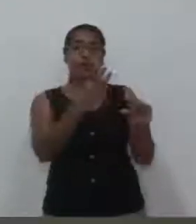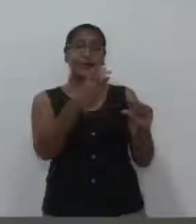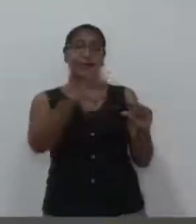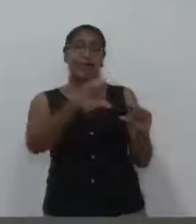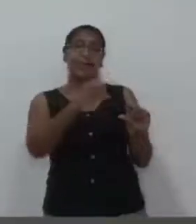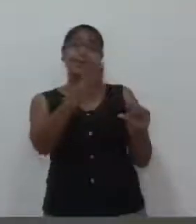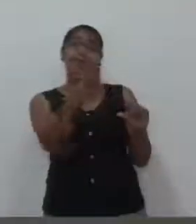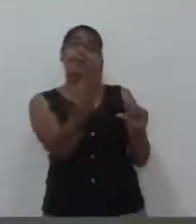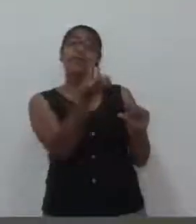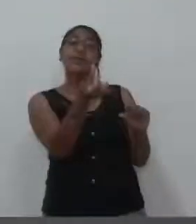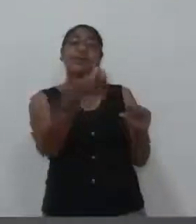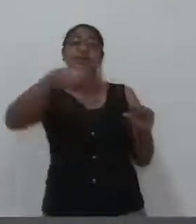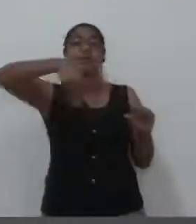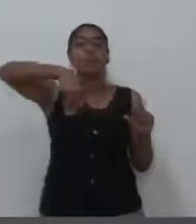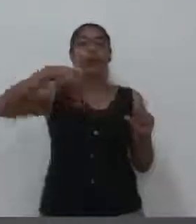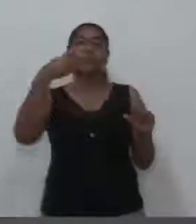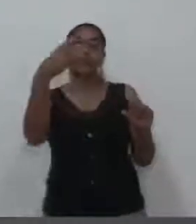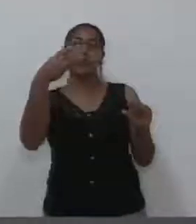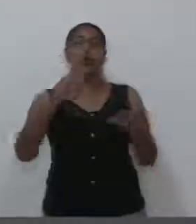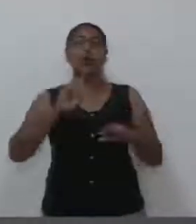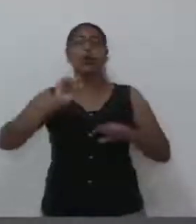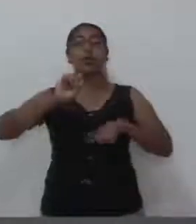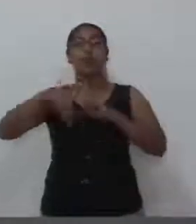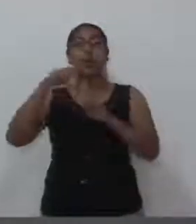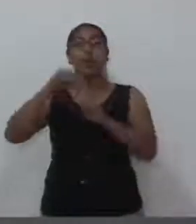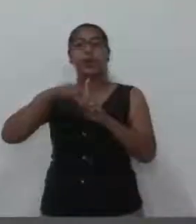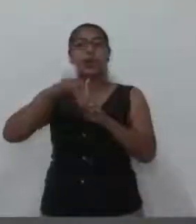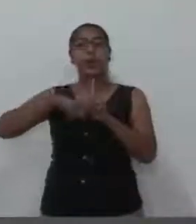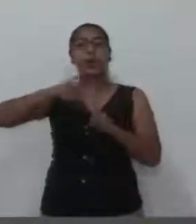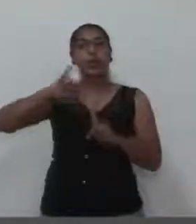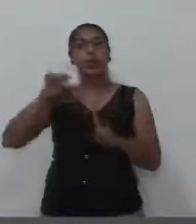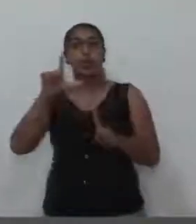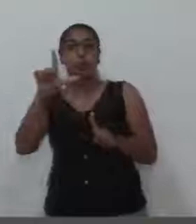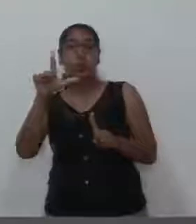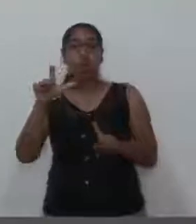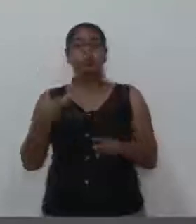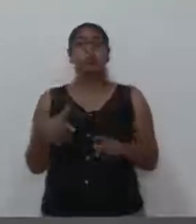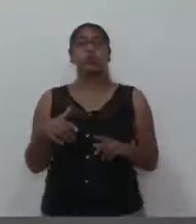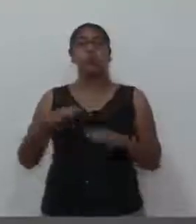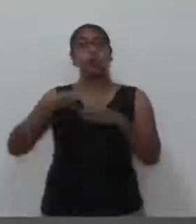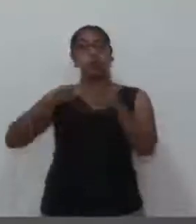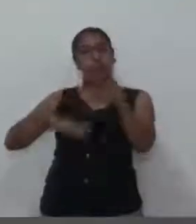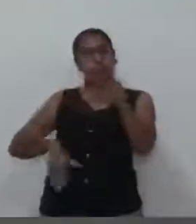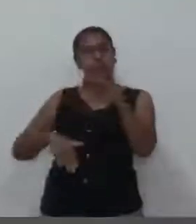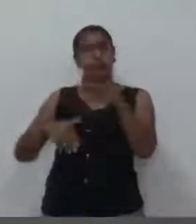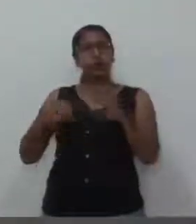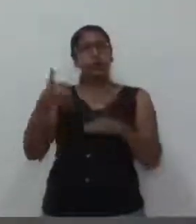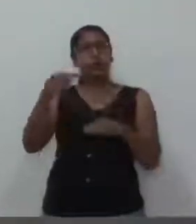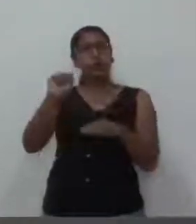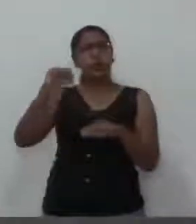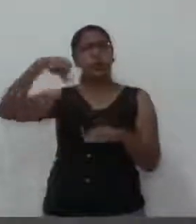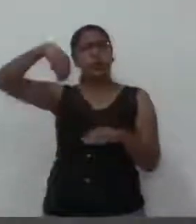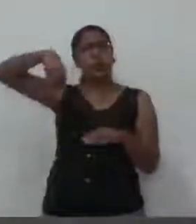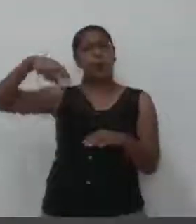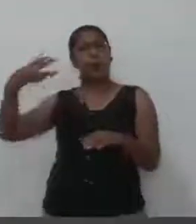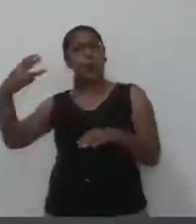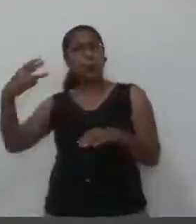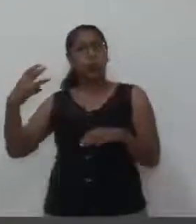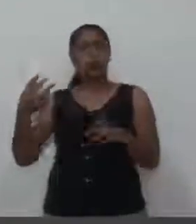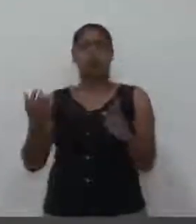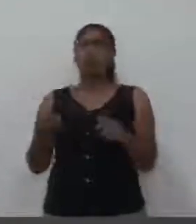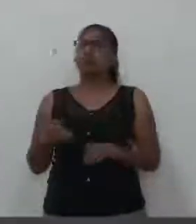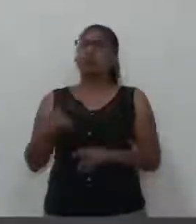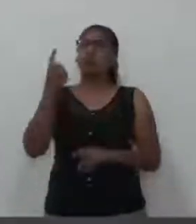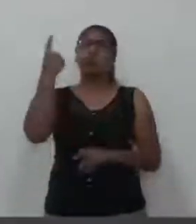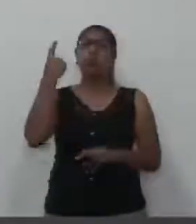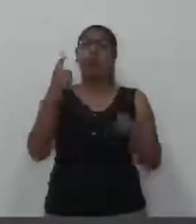de julho, diminuição de menos 18 mil metros cúbicos. Então, alguma conta não está batendo. E essas informações é o próprio